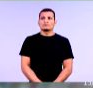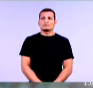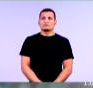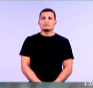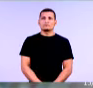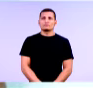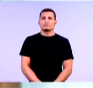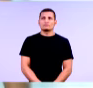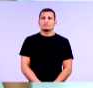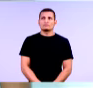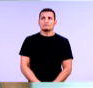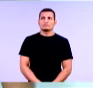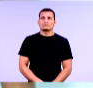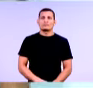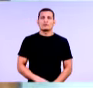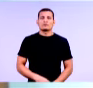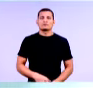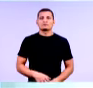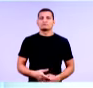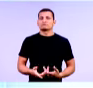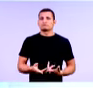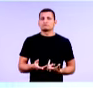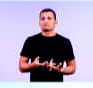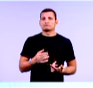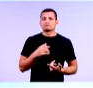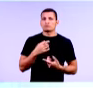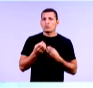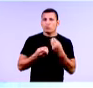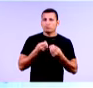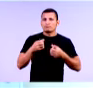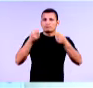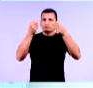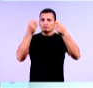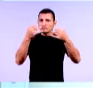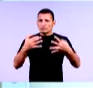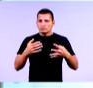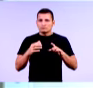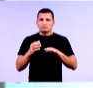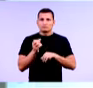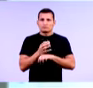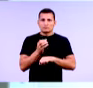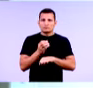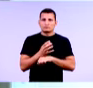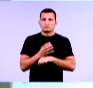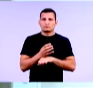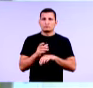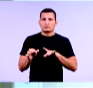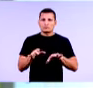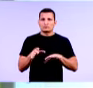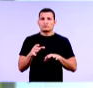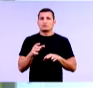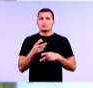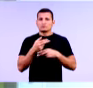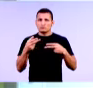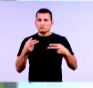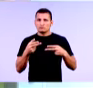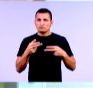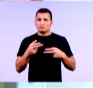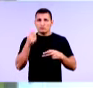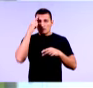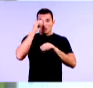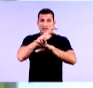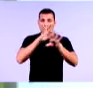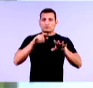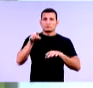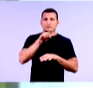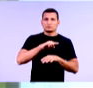Não tinha como eu falar de programação orientada a objetos, gente, se eu deixar claro para vocês o que é classe e o que é objeto. Não sei se as